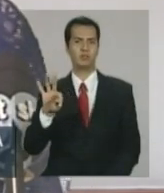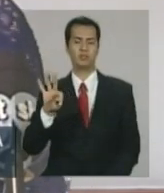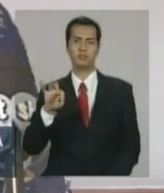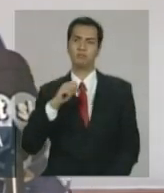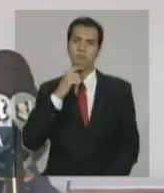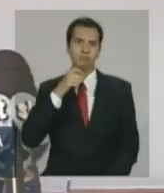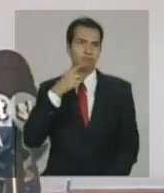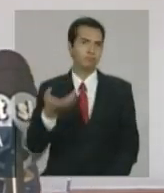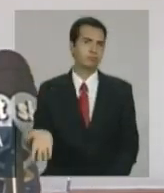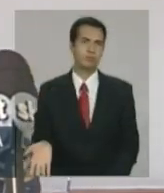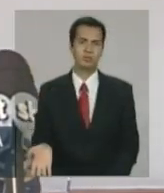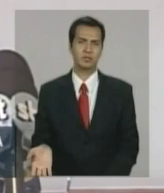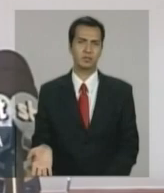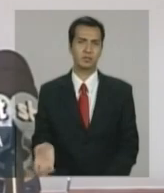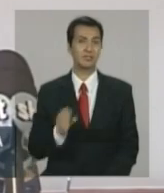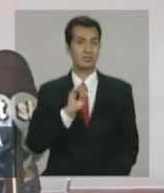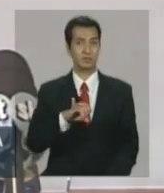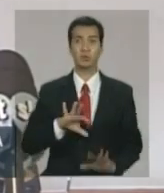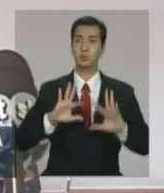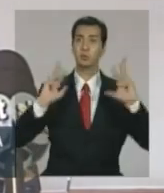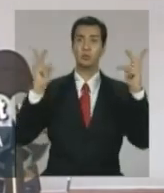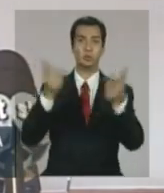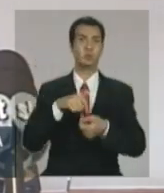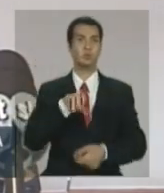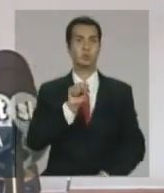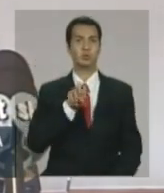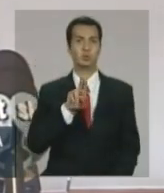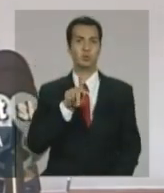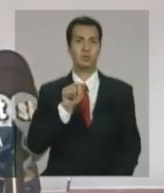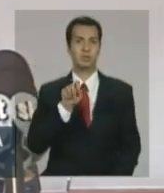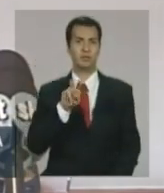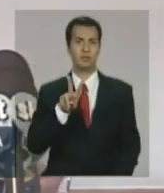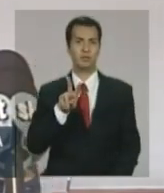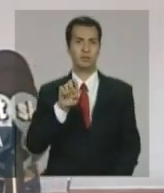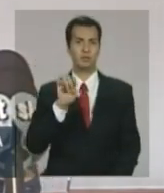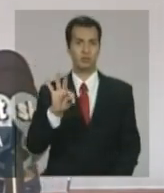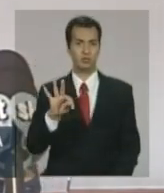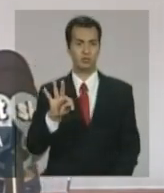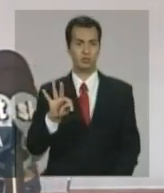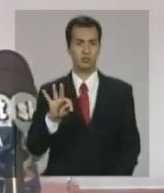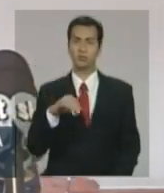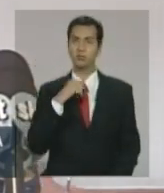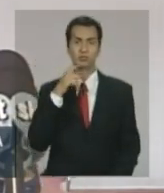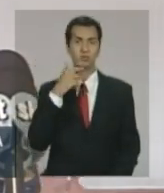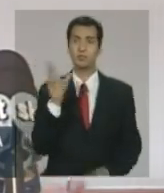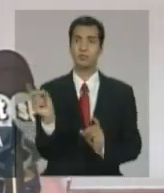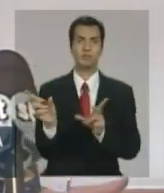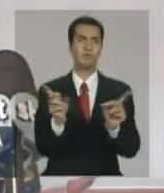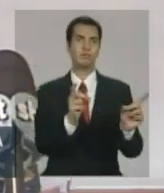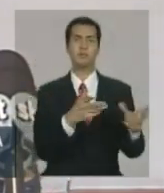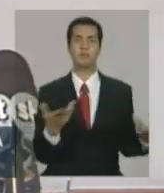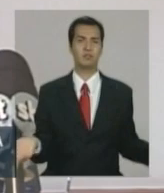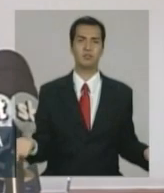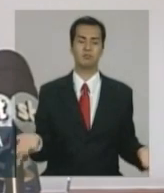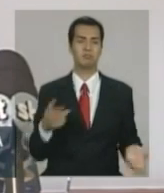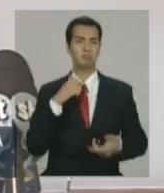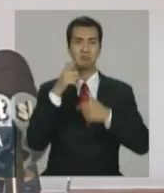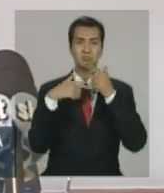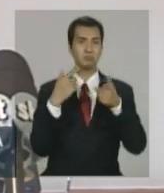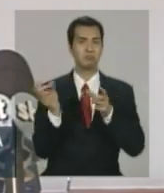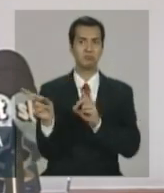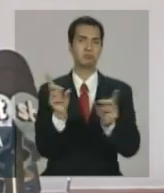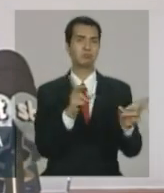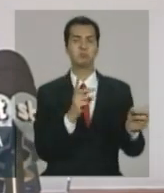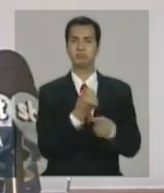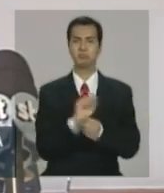se todo mundo fizer superávit, não há para quem vender. Não há para quem vender. Mas